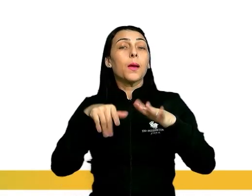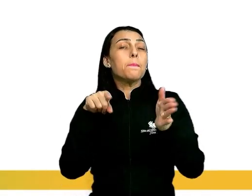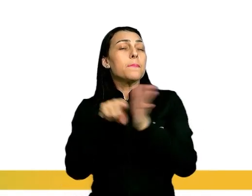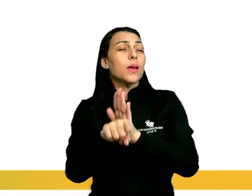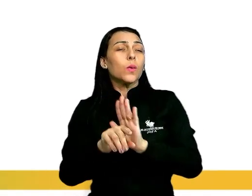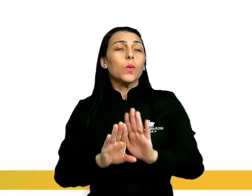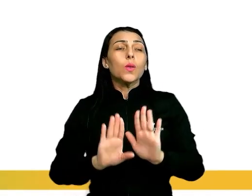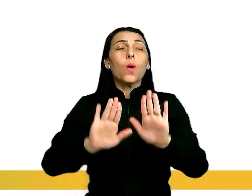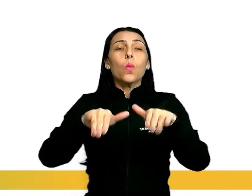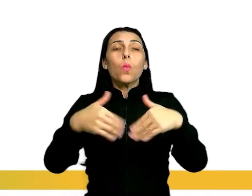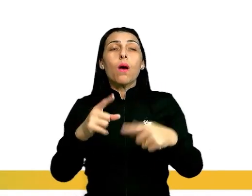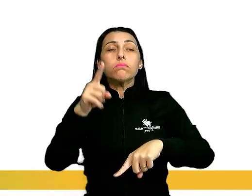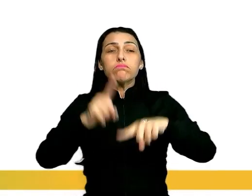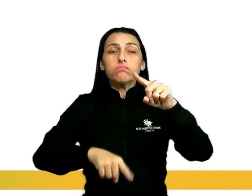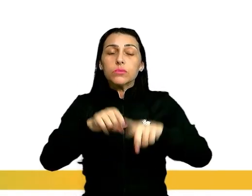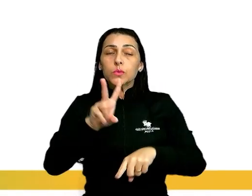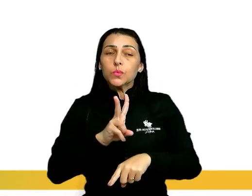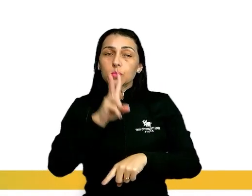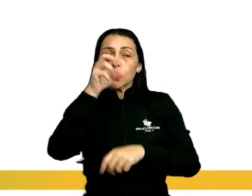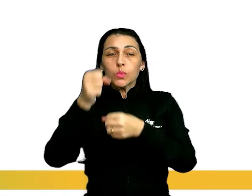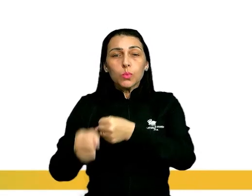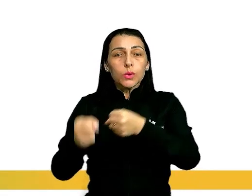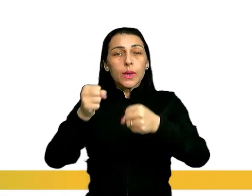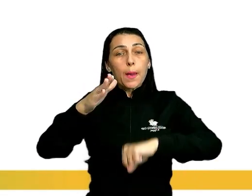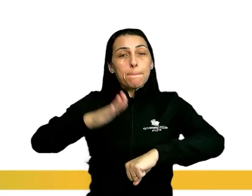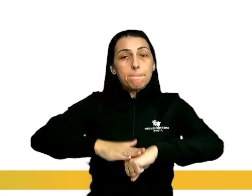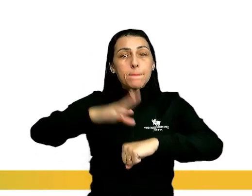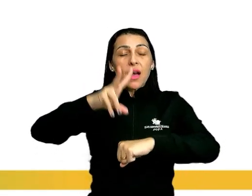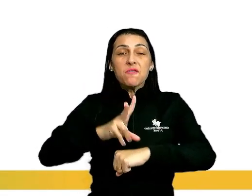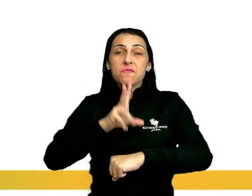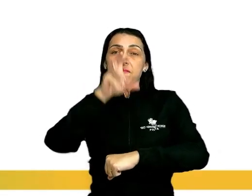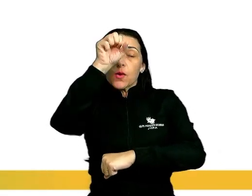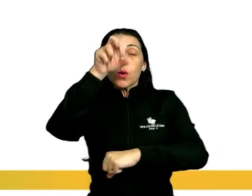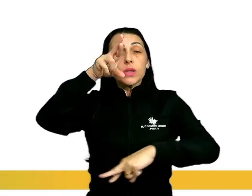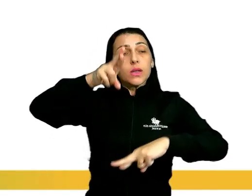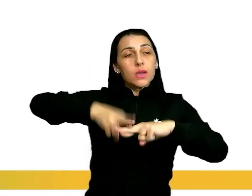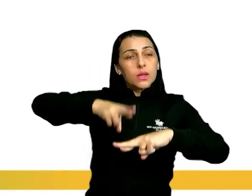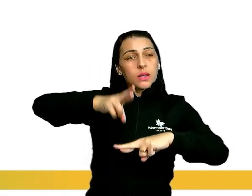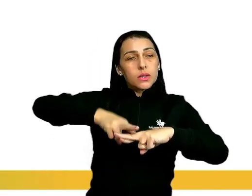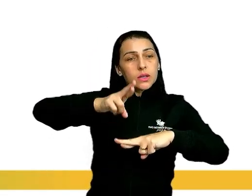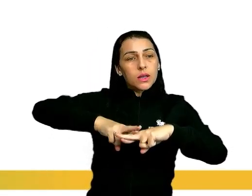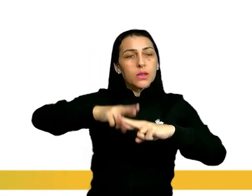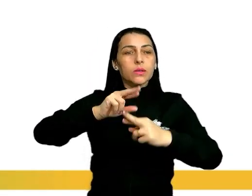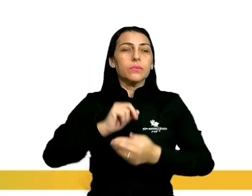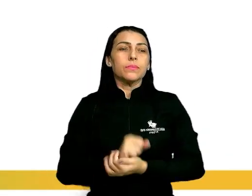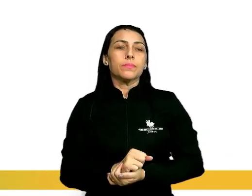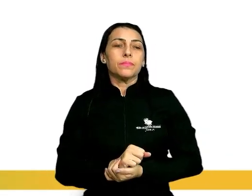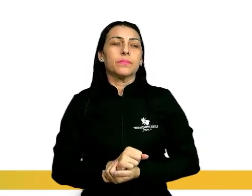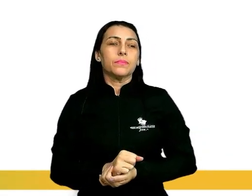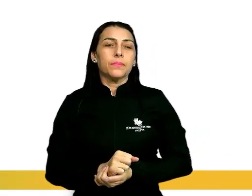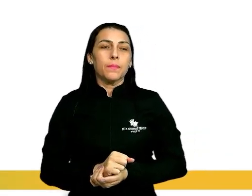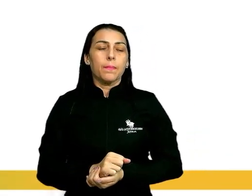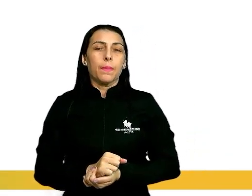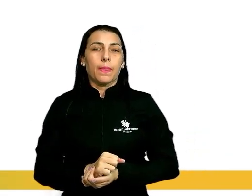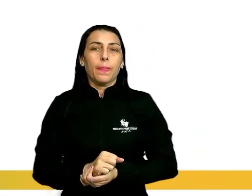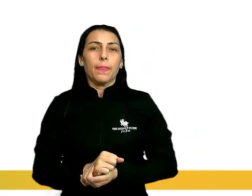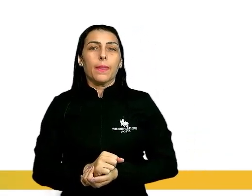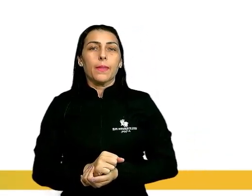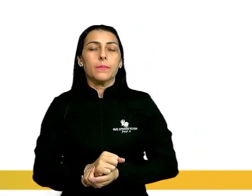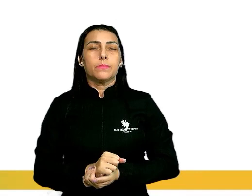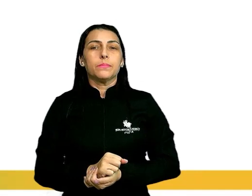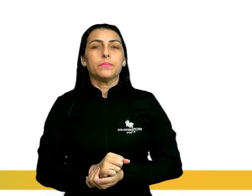pergunta que ele faz com base nessa questão em qual dos objetos a força potente é maior que a força